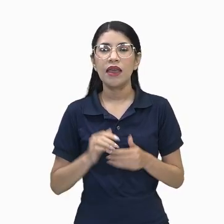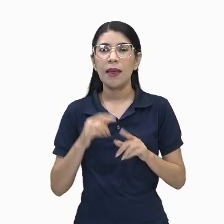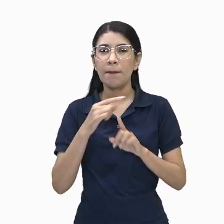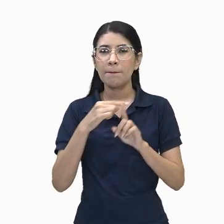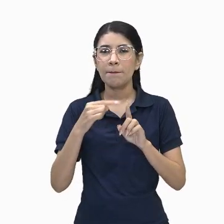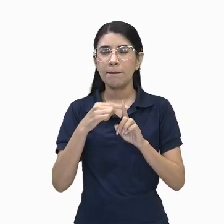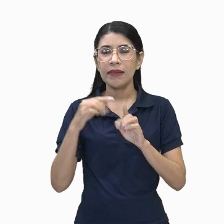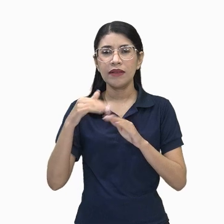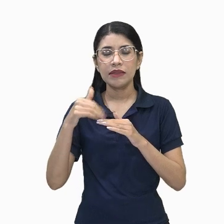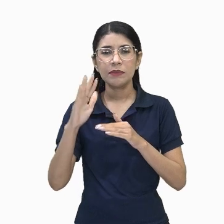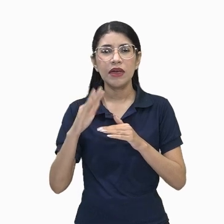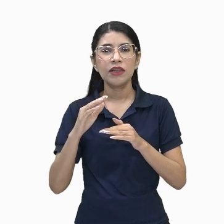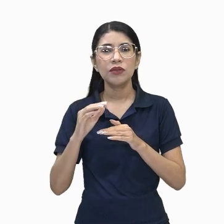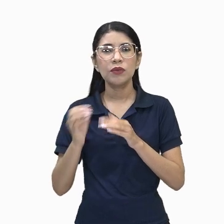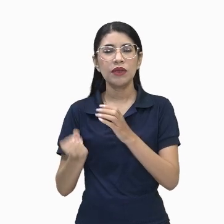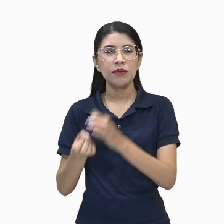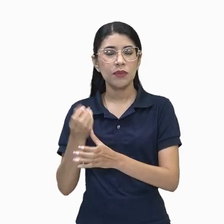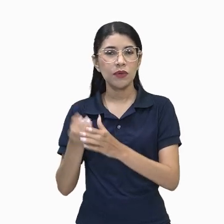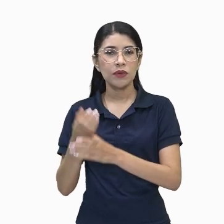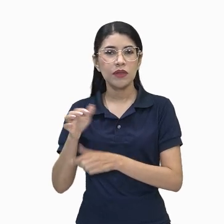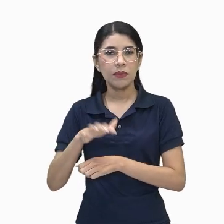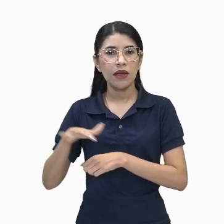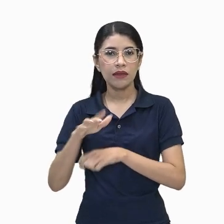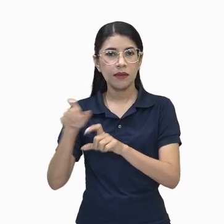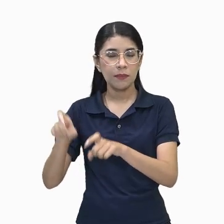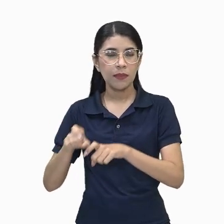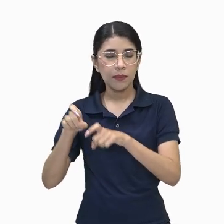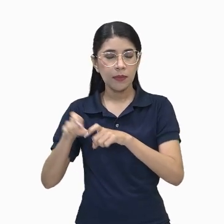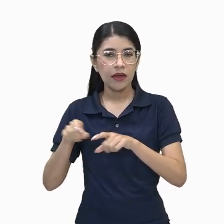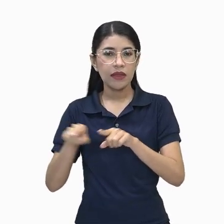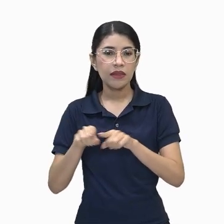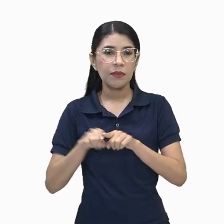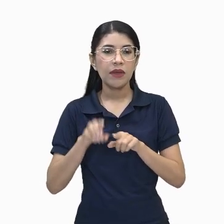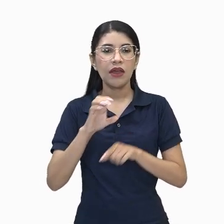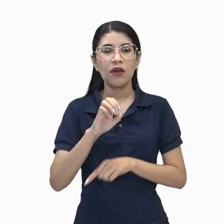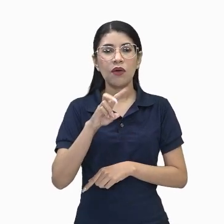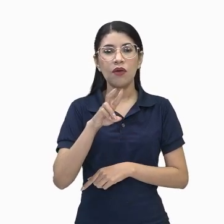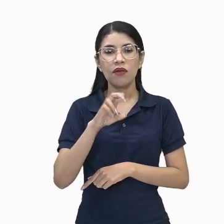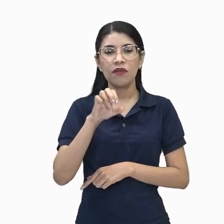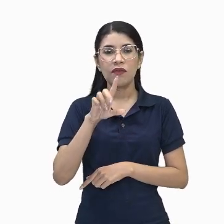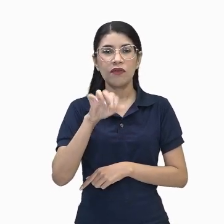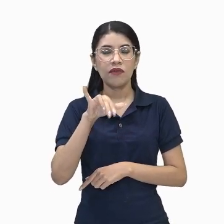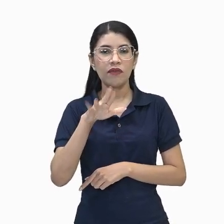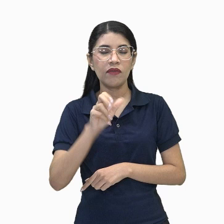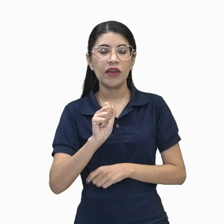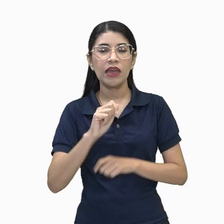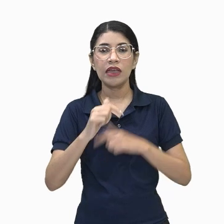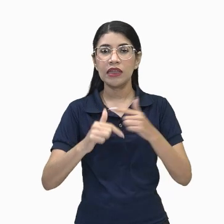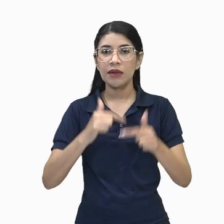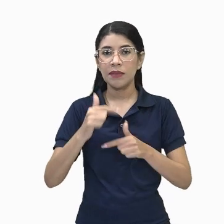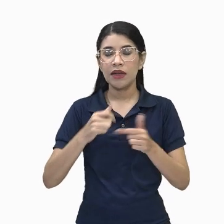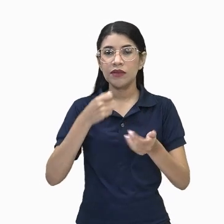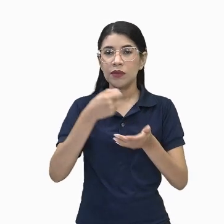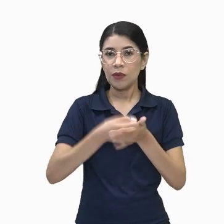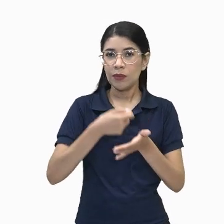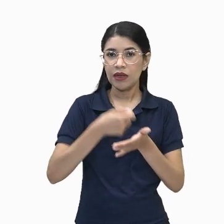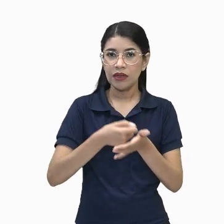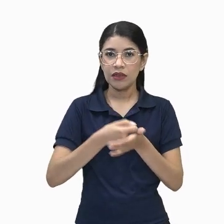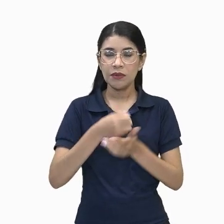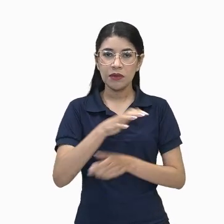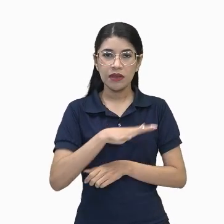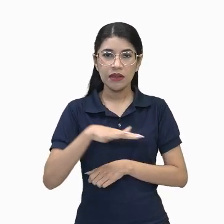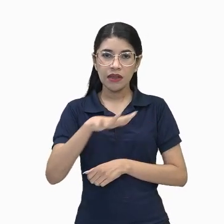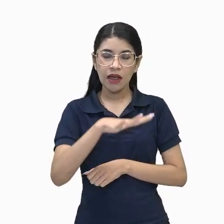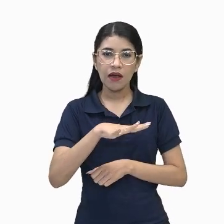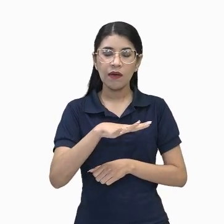da produção das terras de uso dos servos. A corveia era pago com trabalho obrigatório nas terras